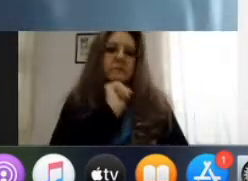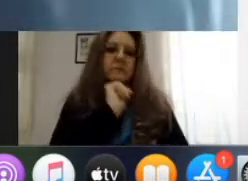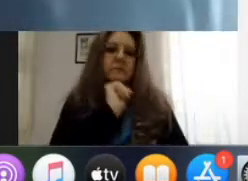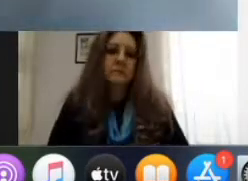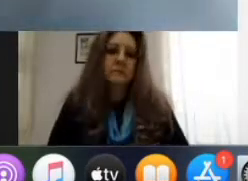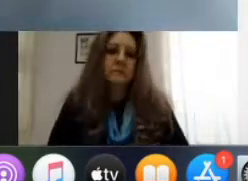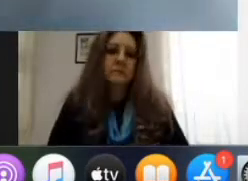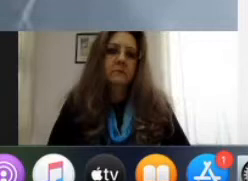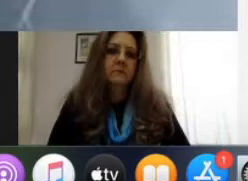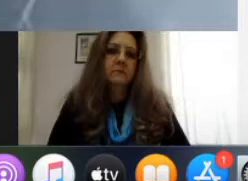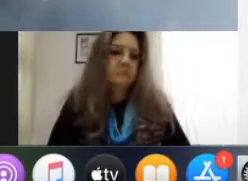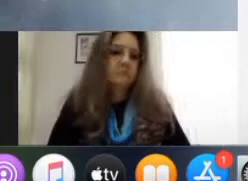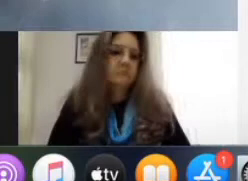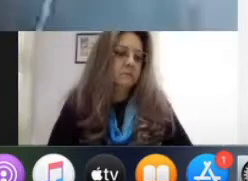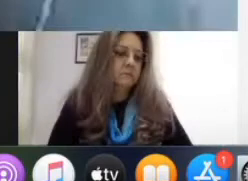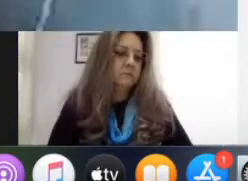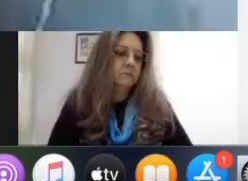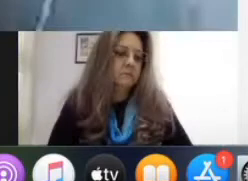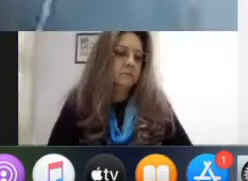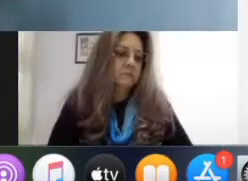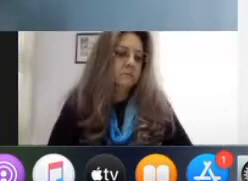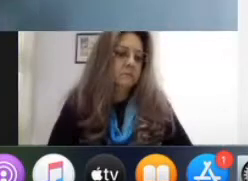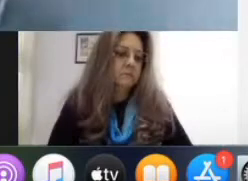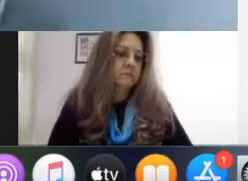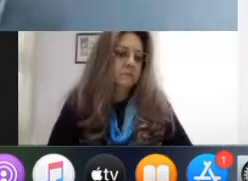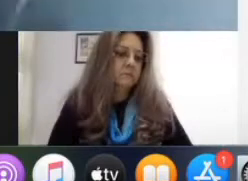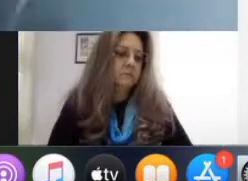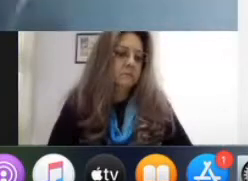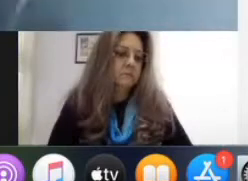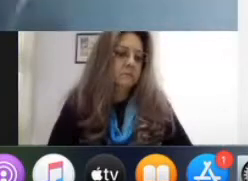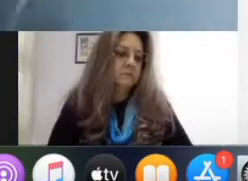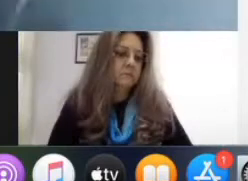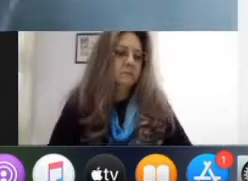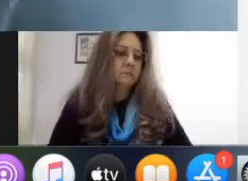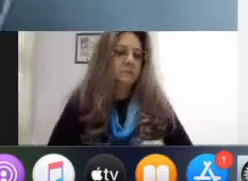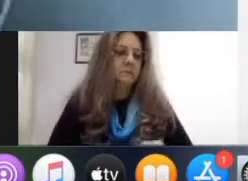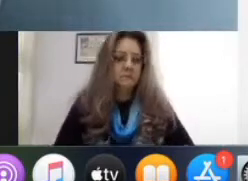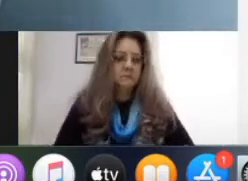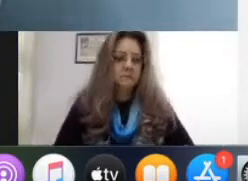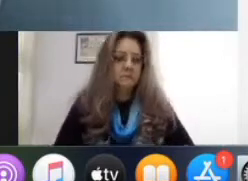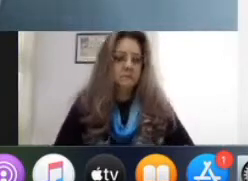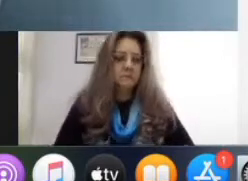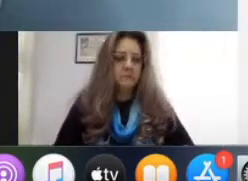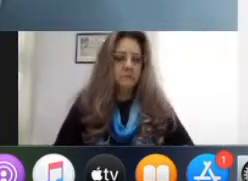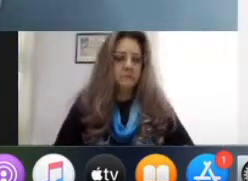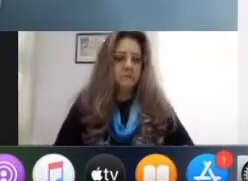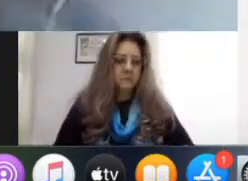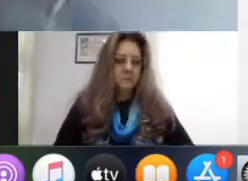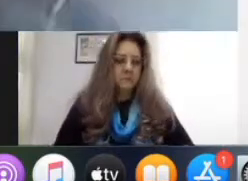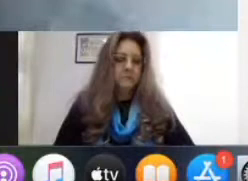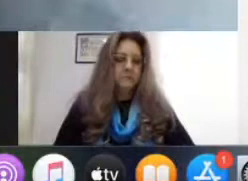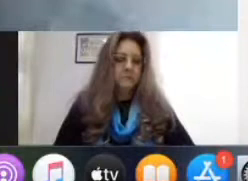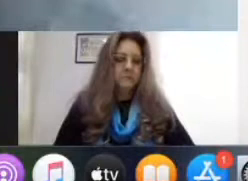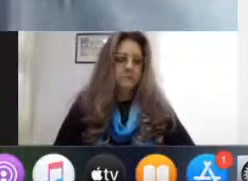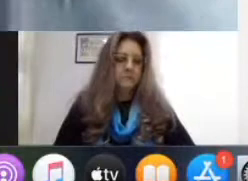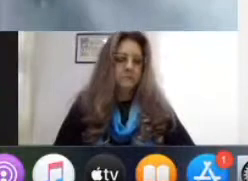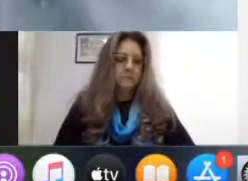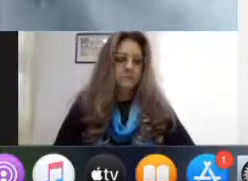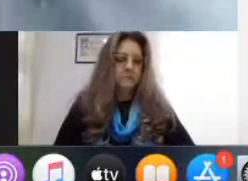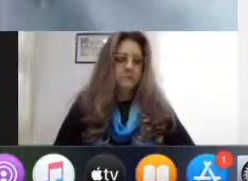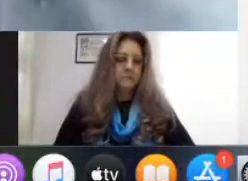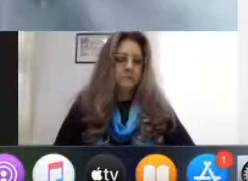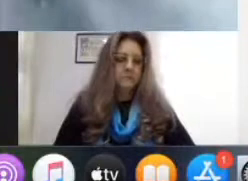Essa é uma primeira ideia de translinguagem, isto é, não limitar mais a ideia de linguagem apenas